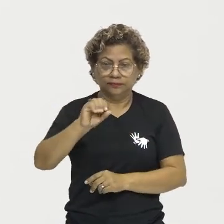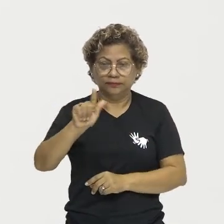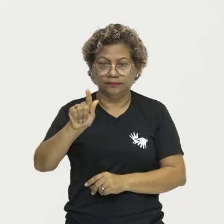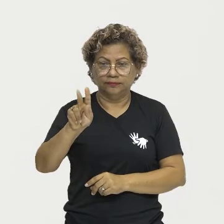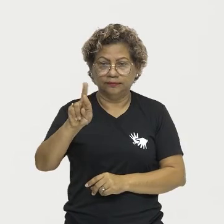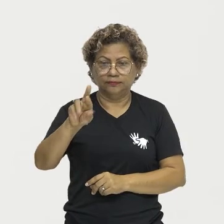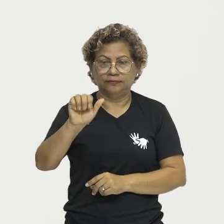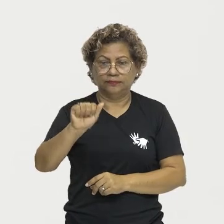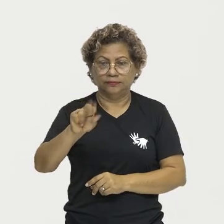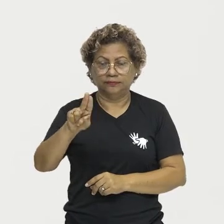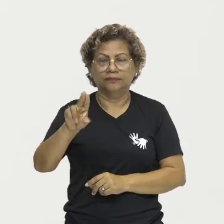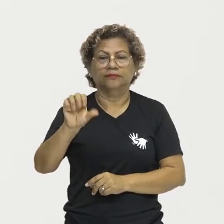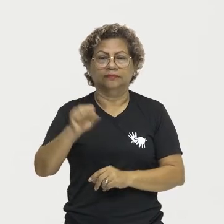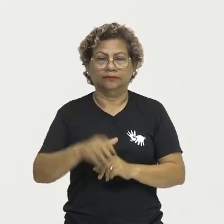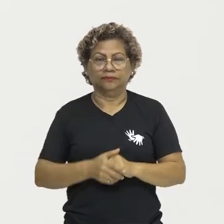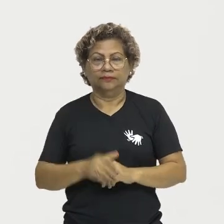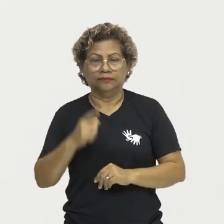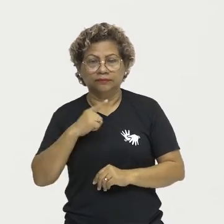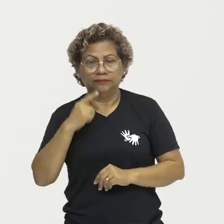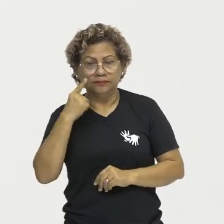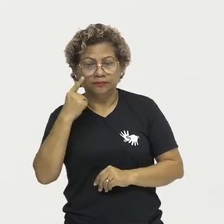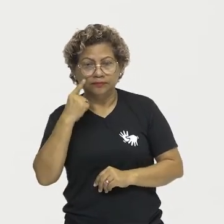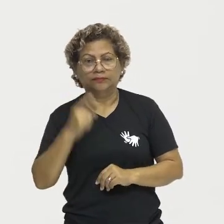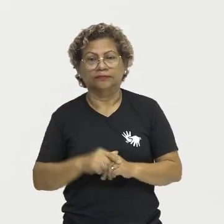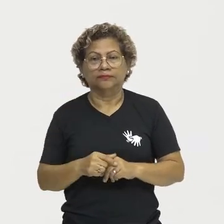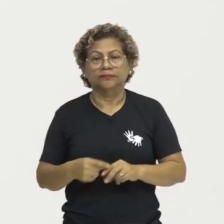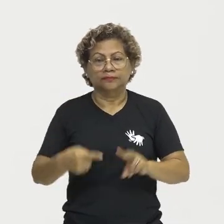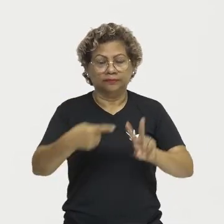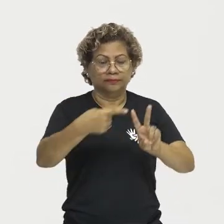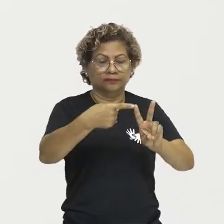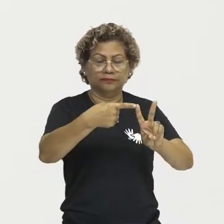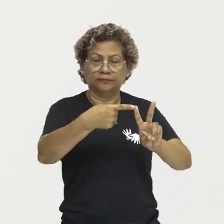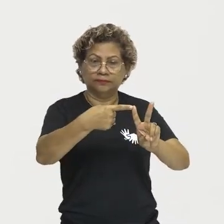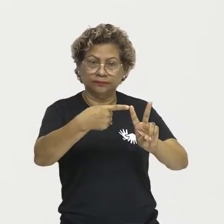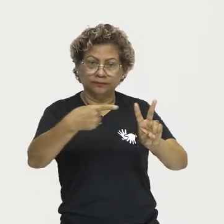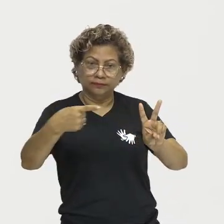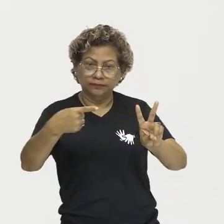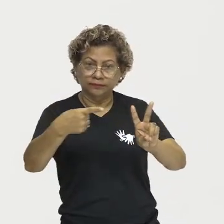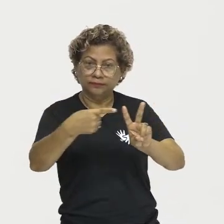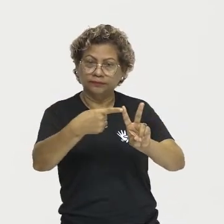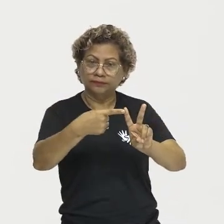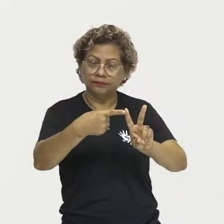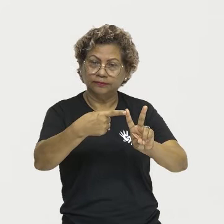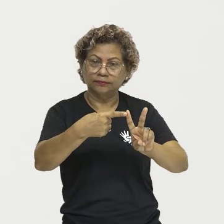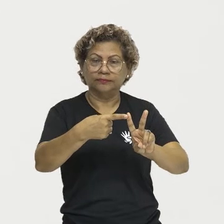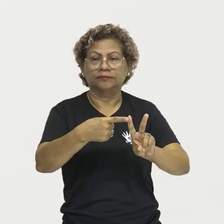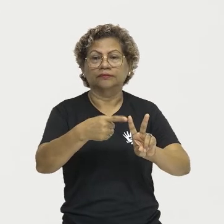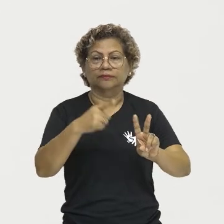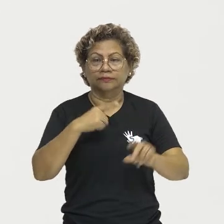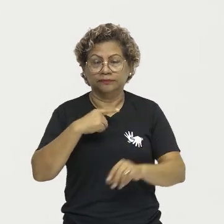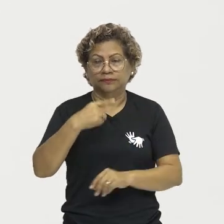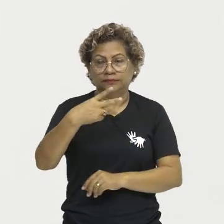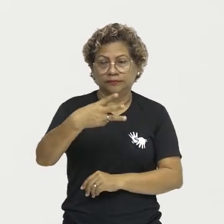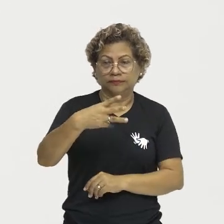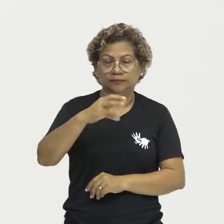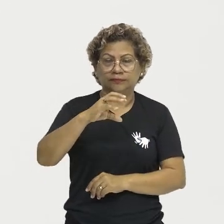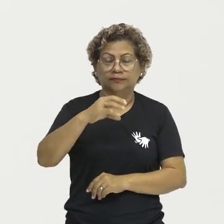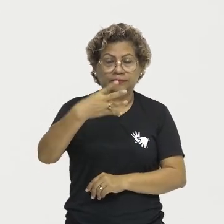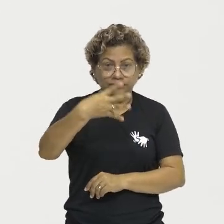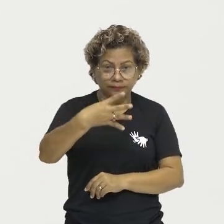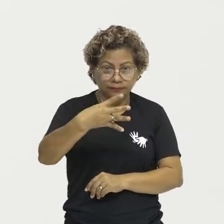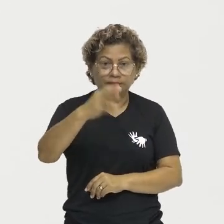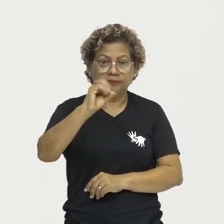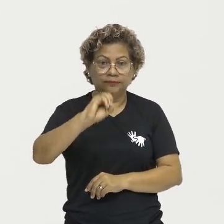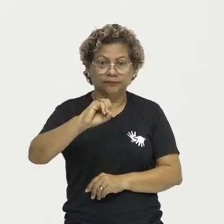F1 ao quadrado mais F2 ao quadrado e depois tira a raiz quadrada. Olha só, 40 ao quadrado aqui dá